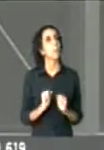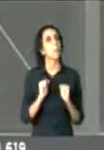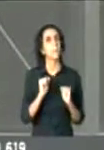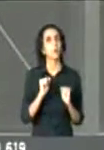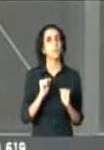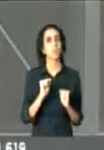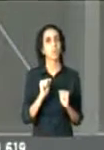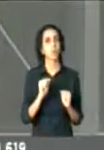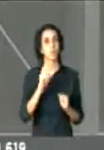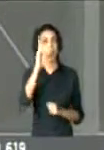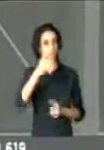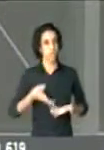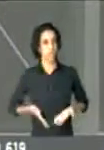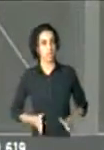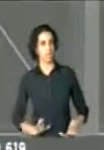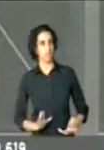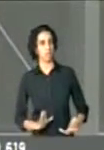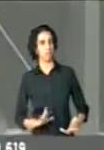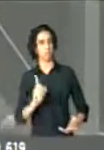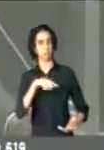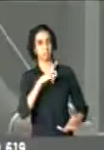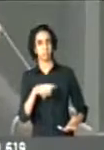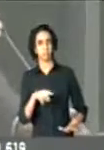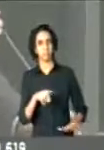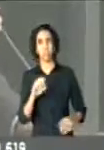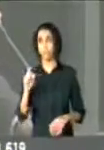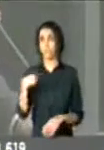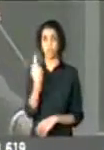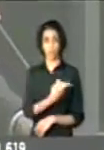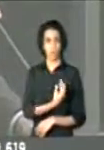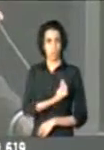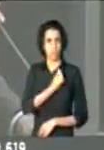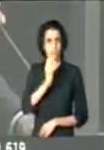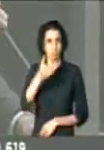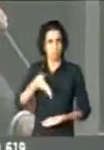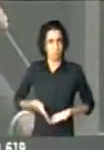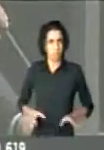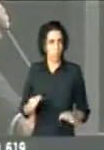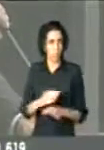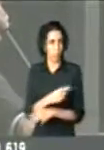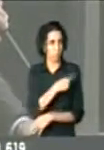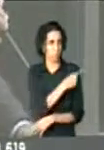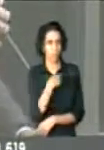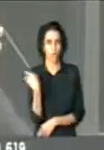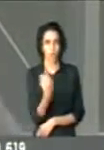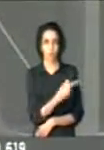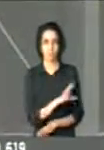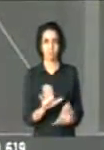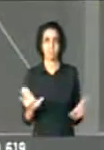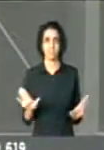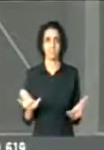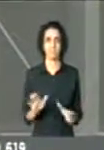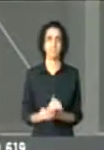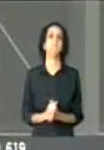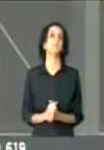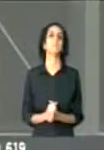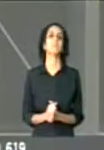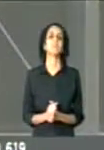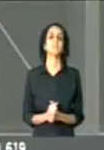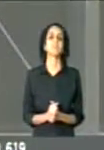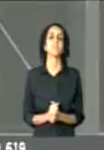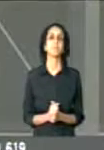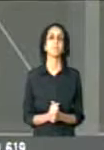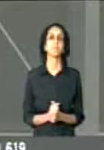seja, quem já nasceu, quem já está entre nós, não pode ter em suas mãos